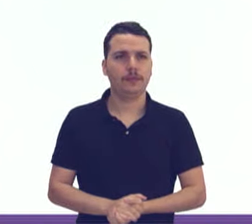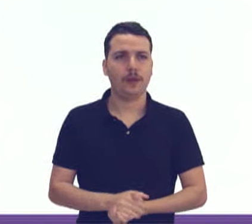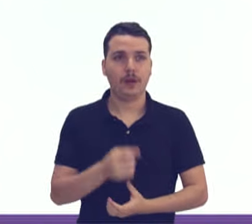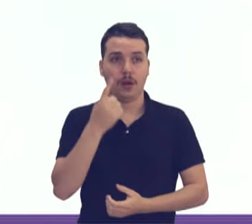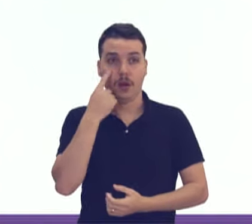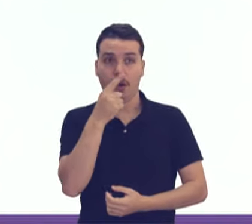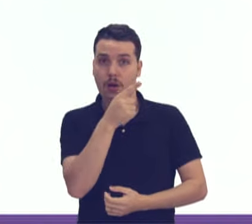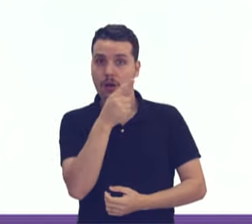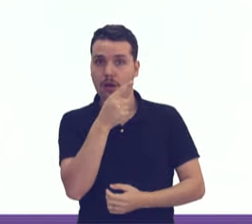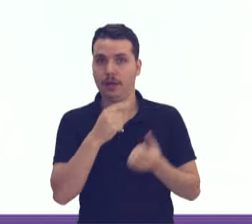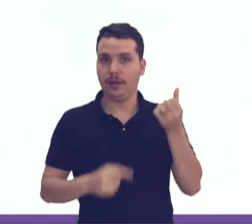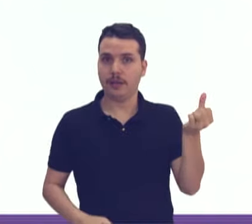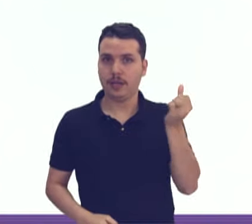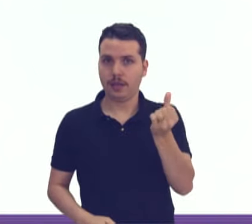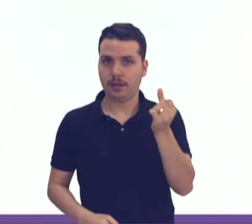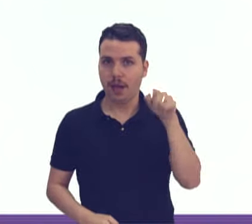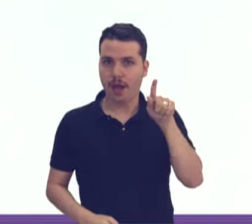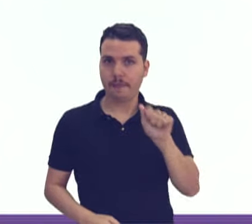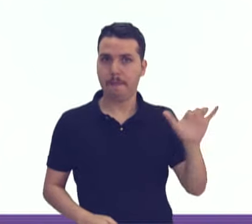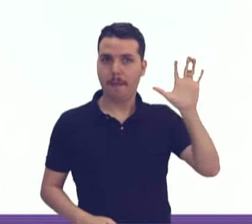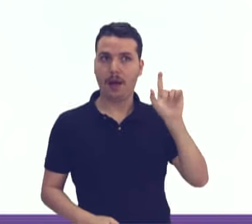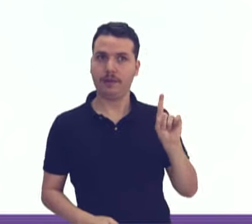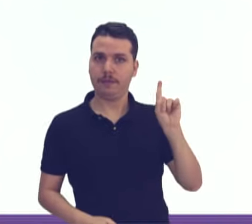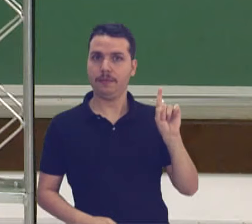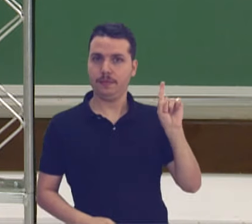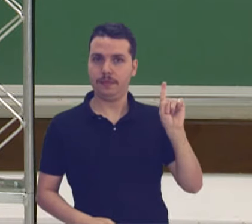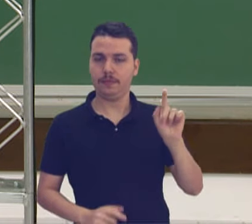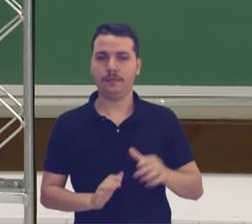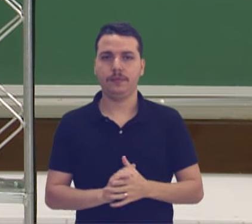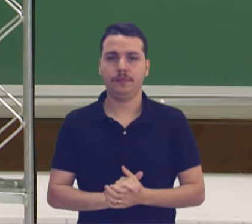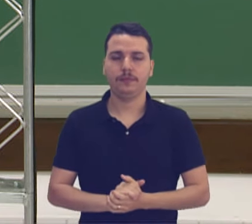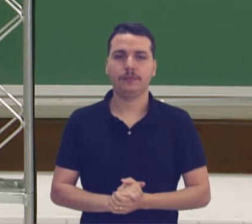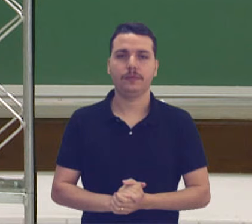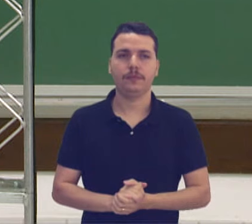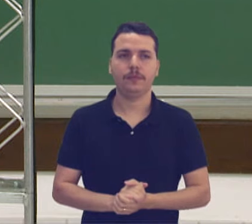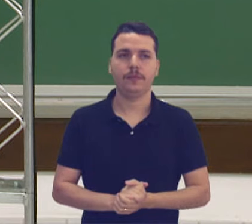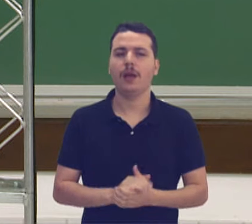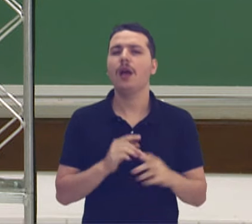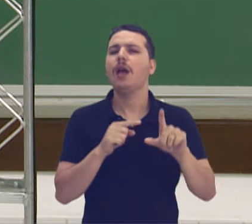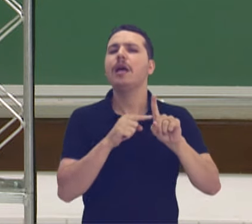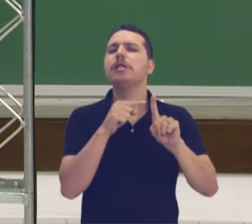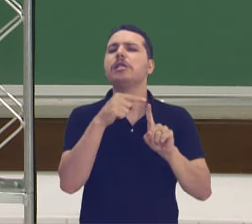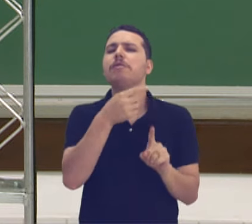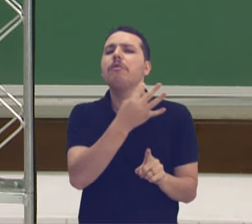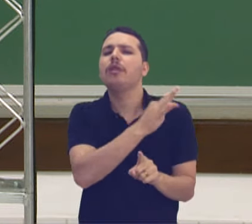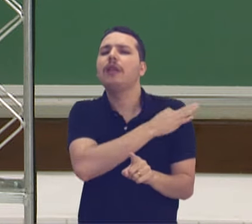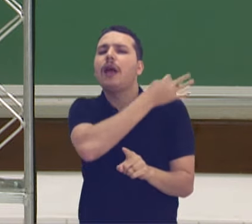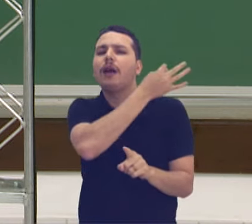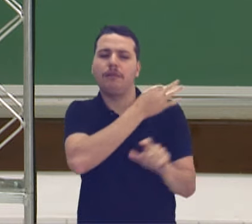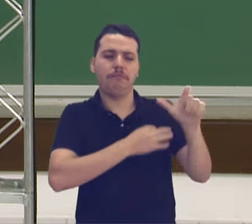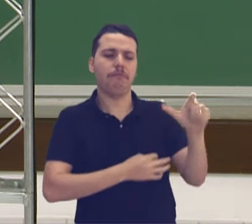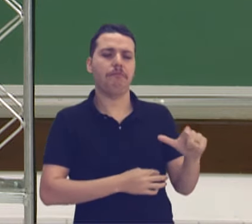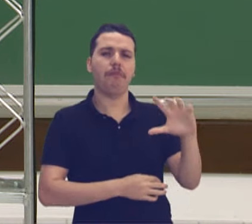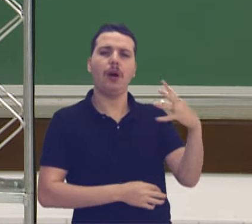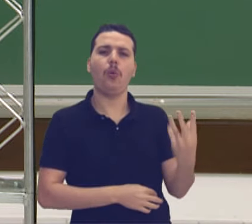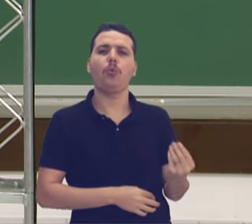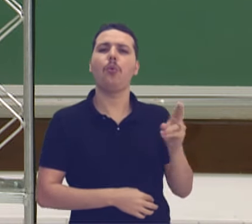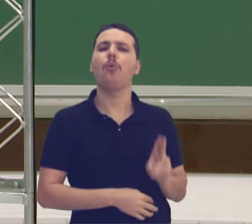e nessa série que queria tá falando ok é então que tipo de técnica